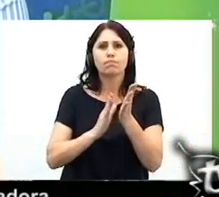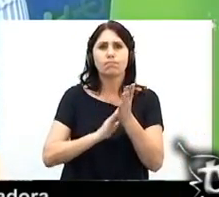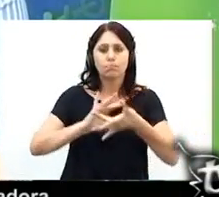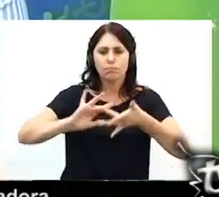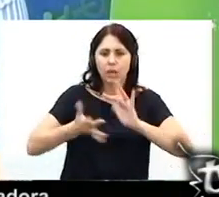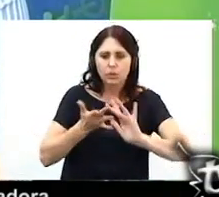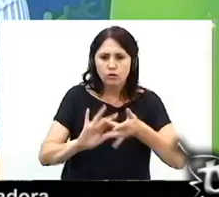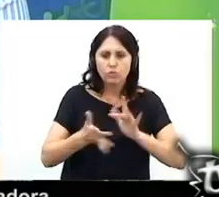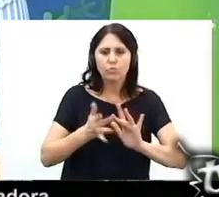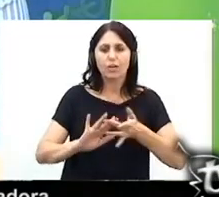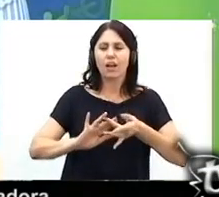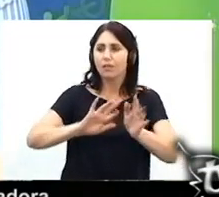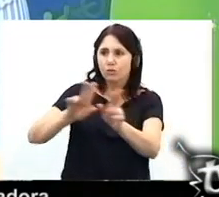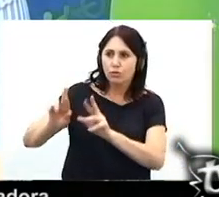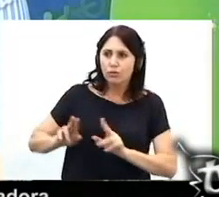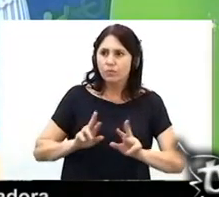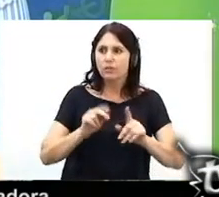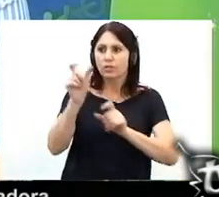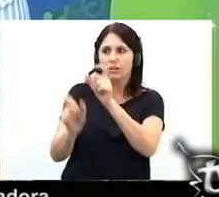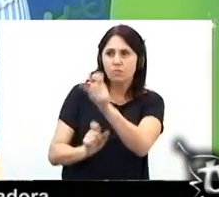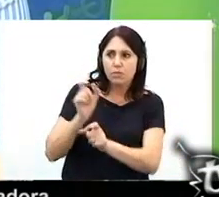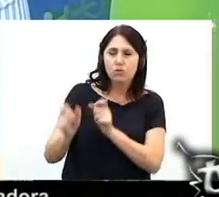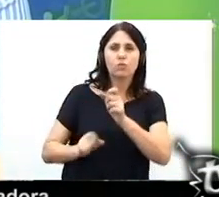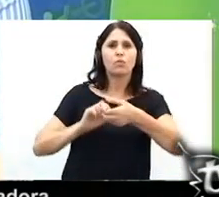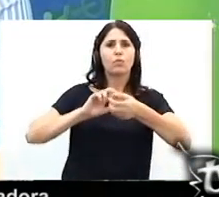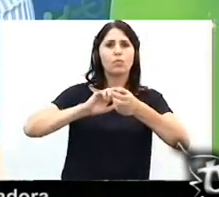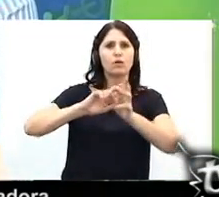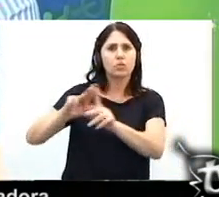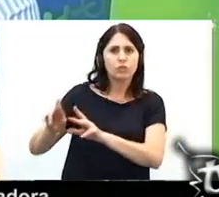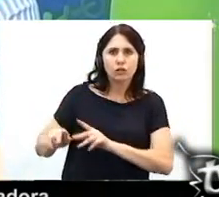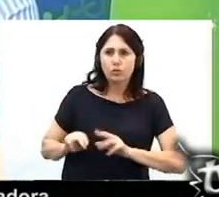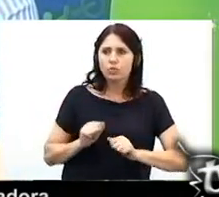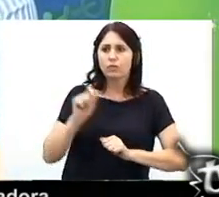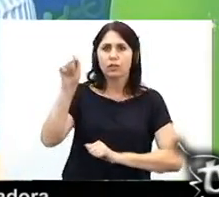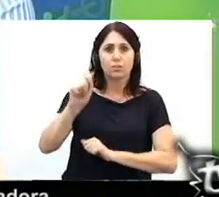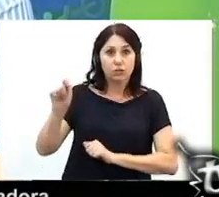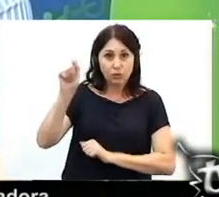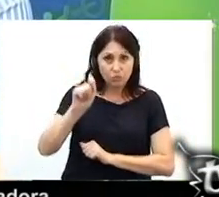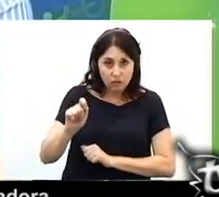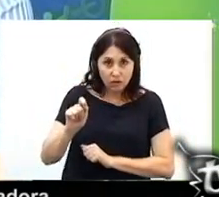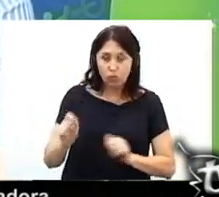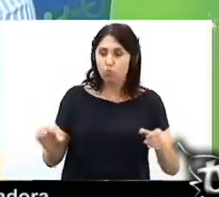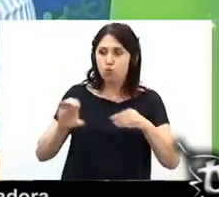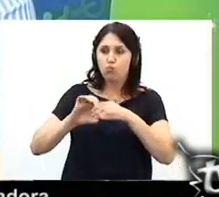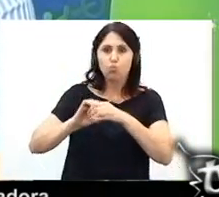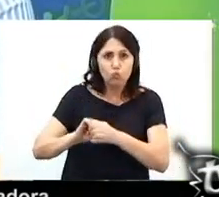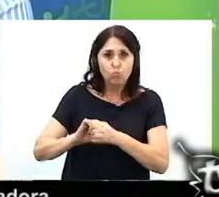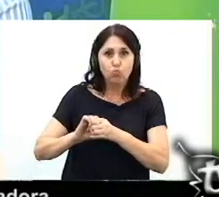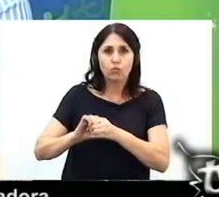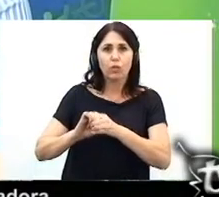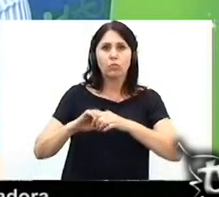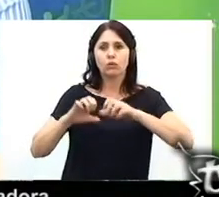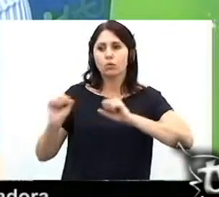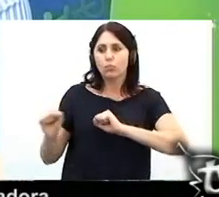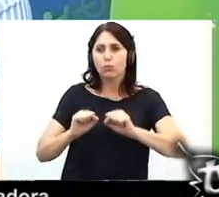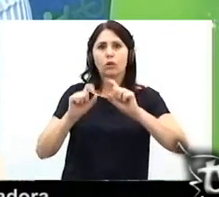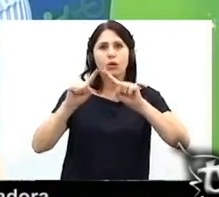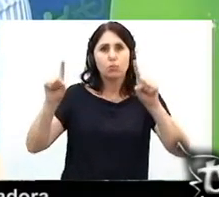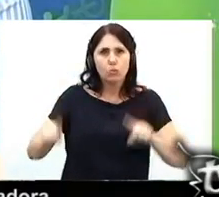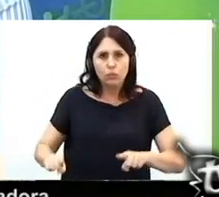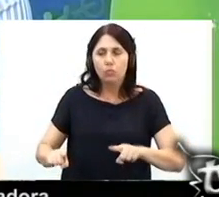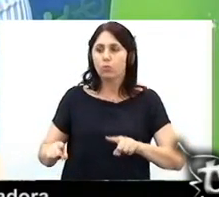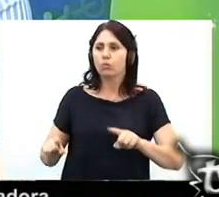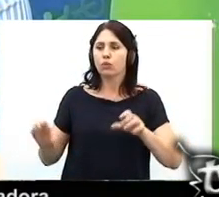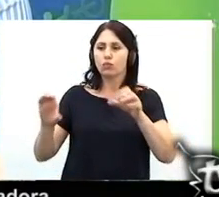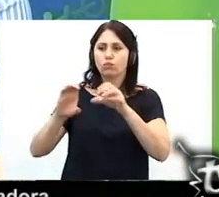tem acho que um amplo cabedal aí de dados e ações que foram realizadas, mas a gente surgiu a necessidade